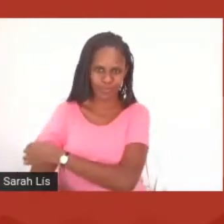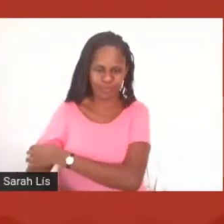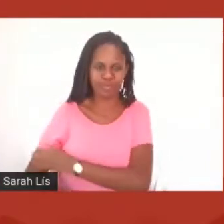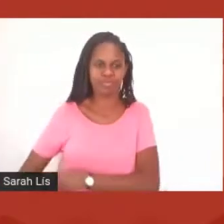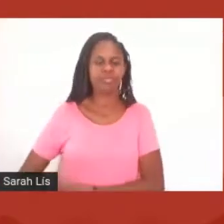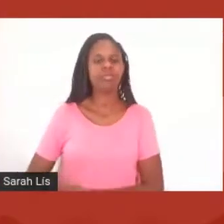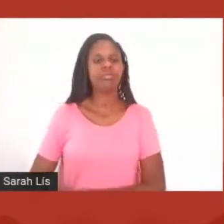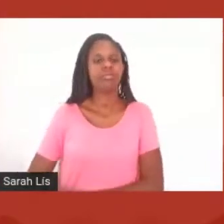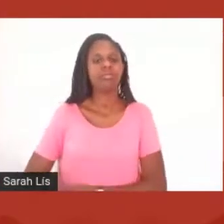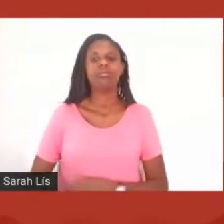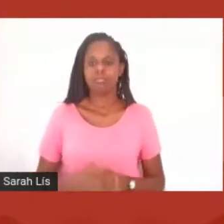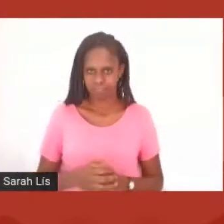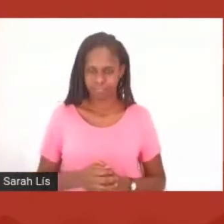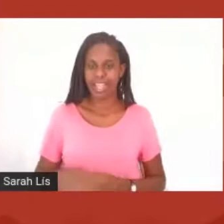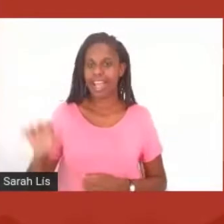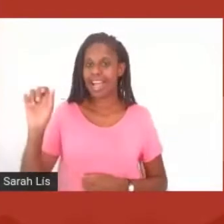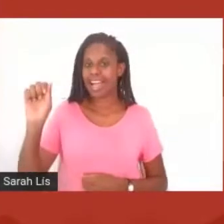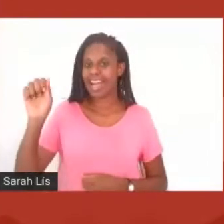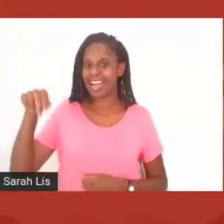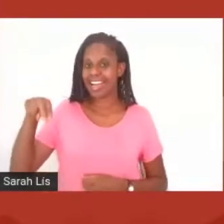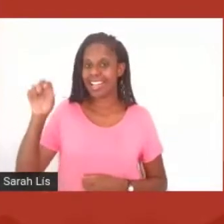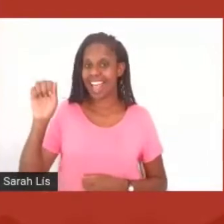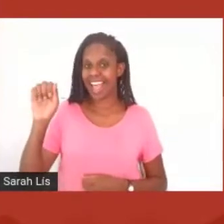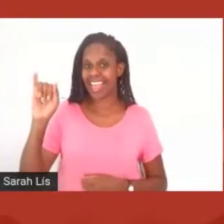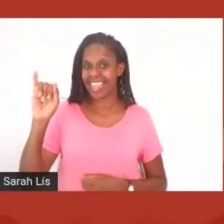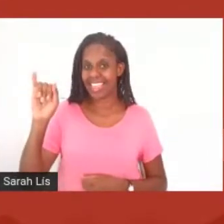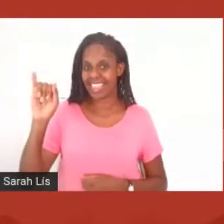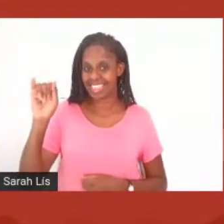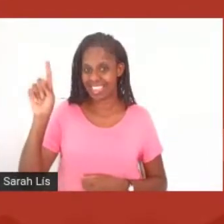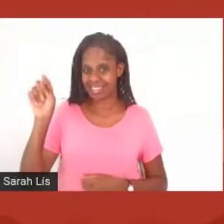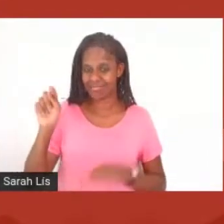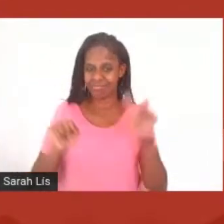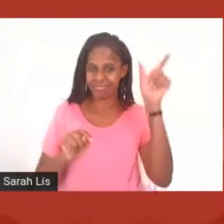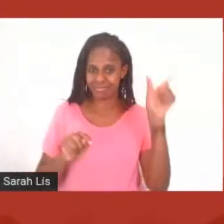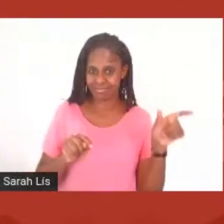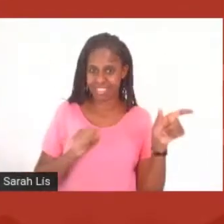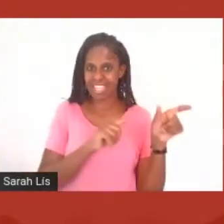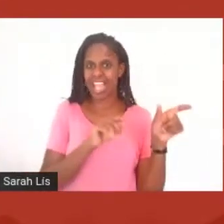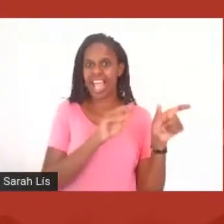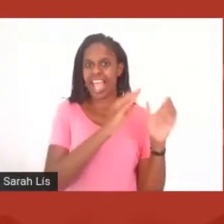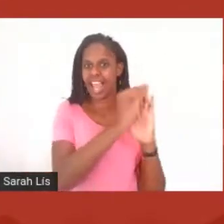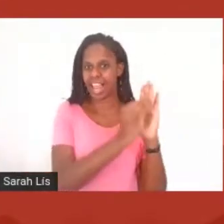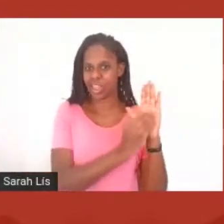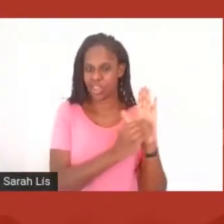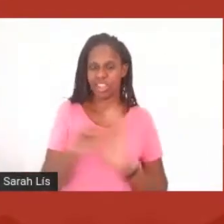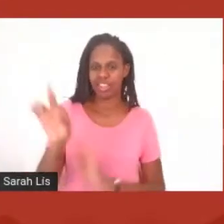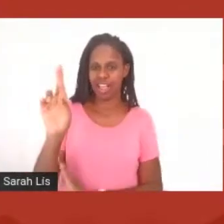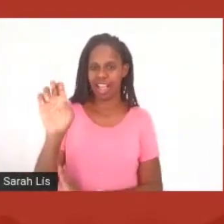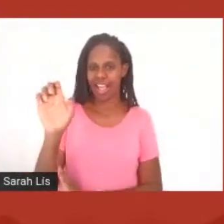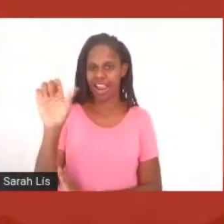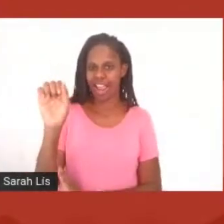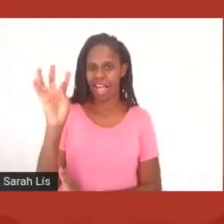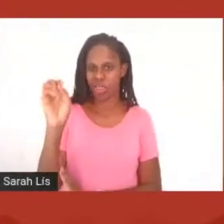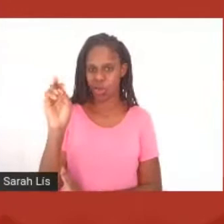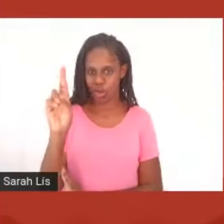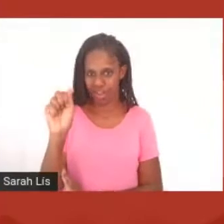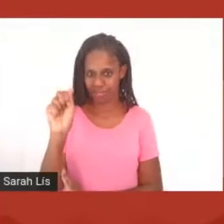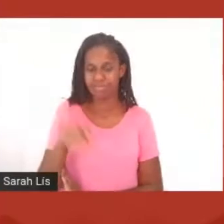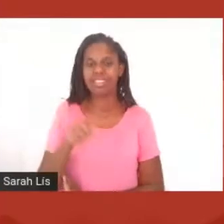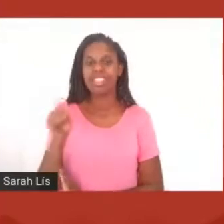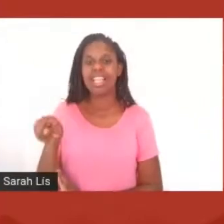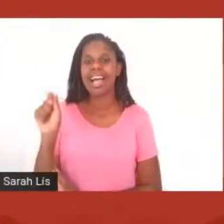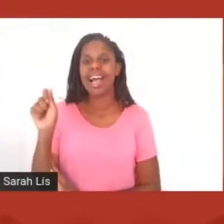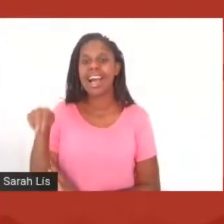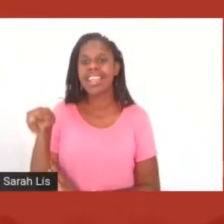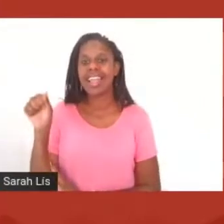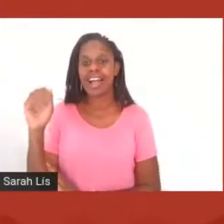Bom, definido, então, a Ana fica como coordenadora, a Ana aí fica como relatora, né? E, então, Ana, você